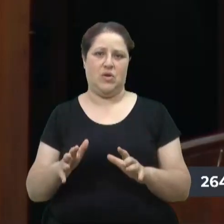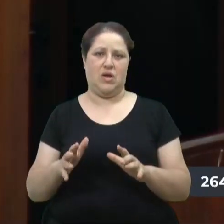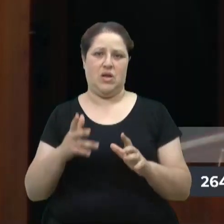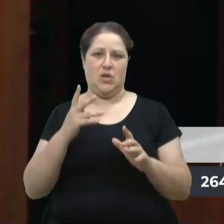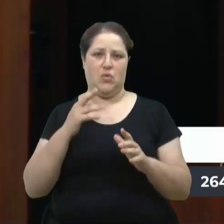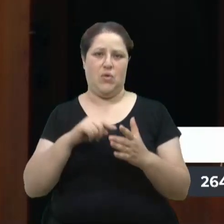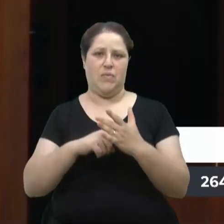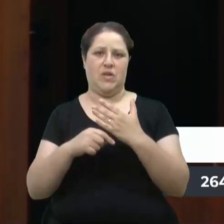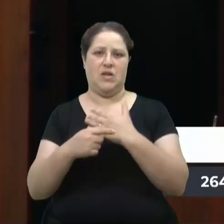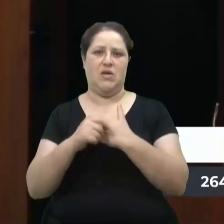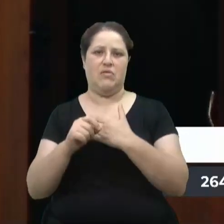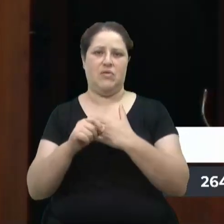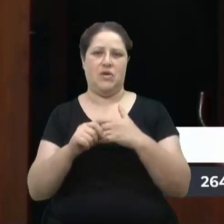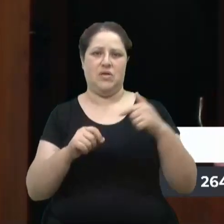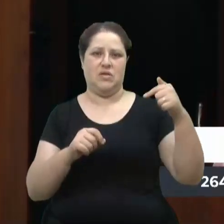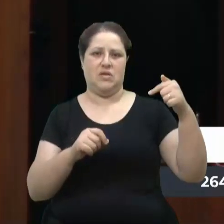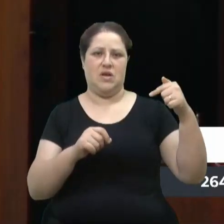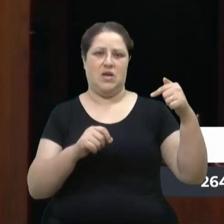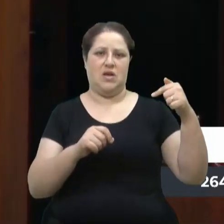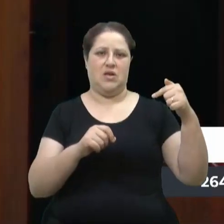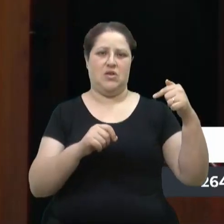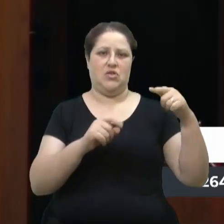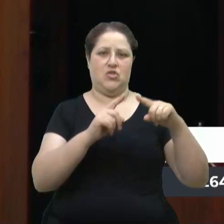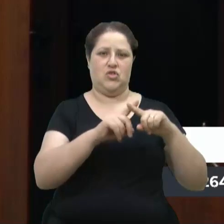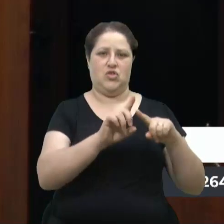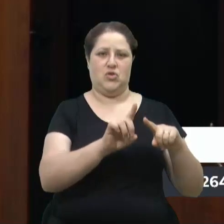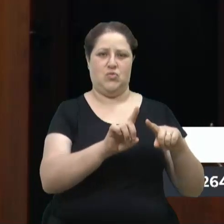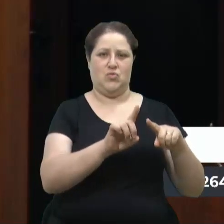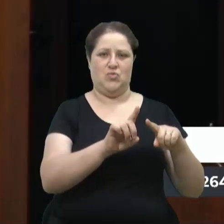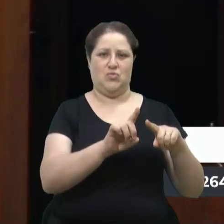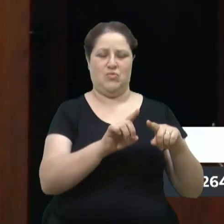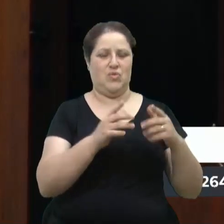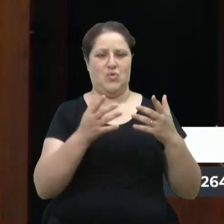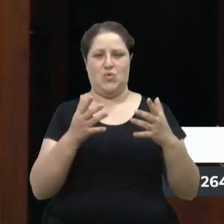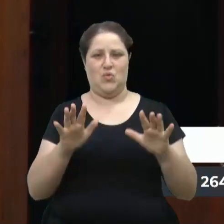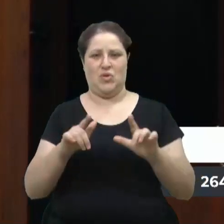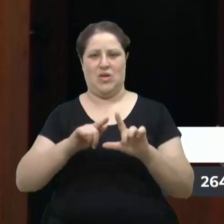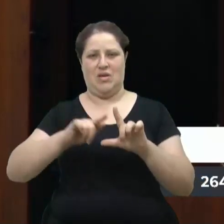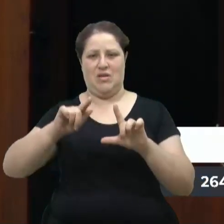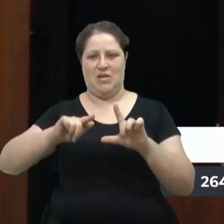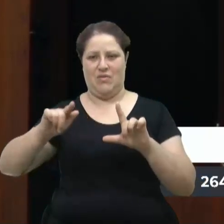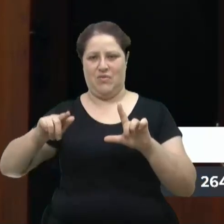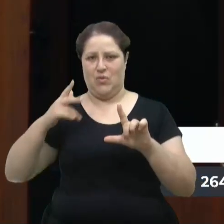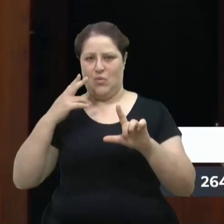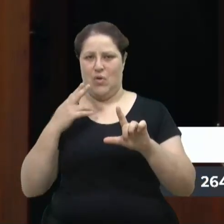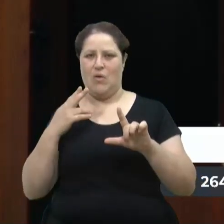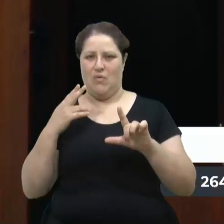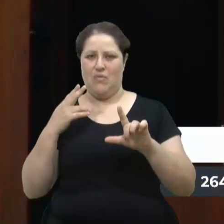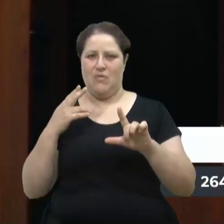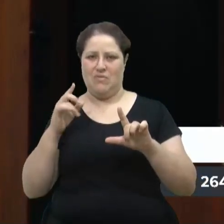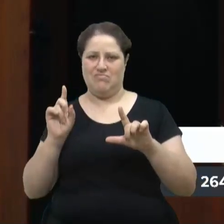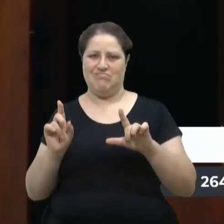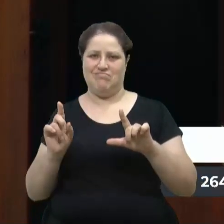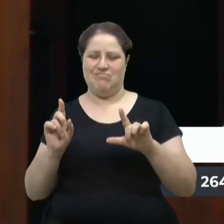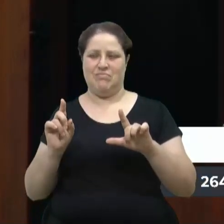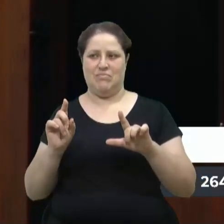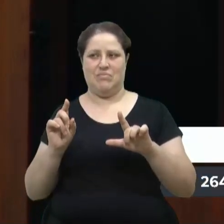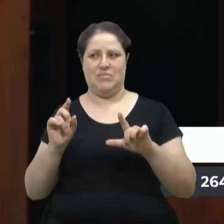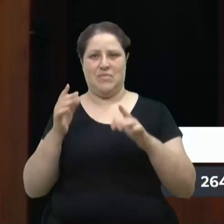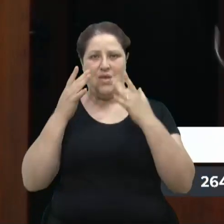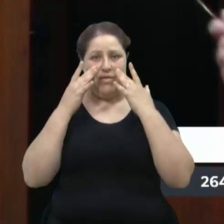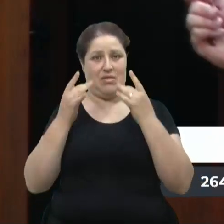mais quer um 7-1, e ninguém mais quer esse gráfico aqui. Que, atenção, pode estar se